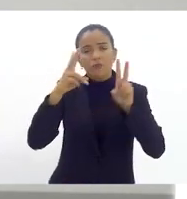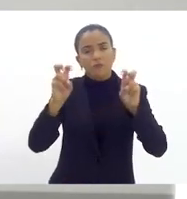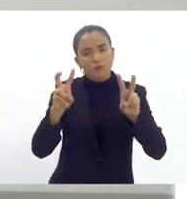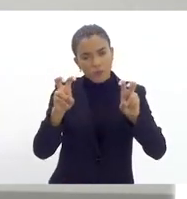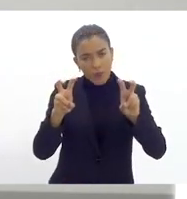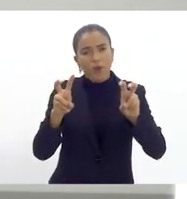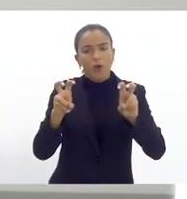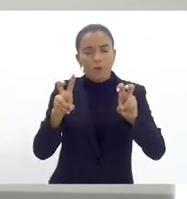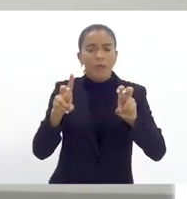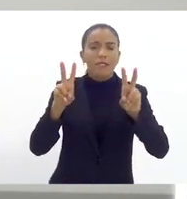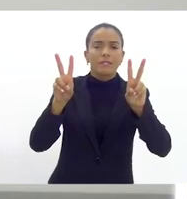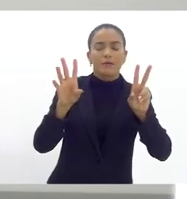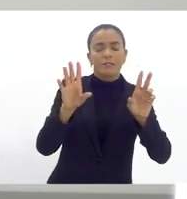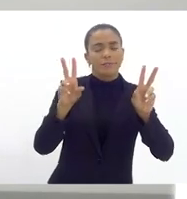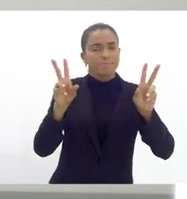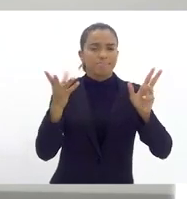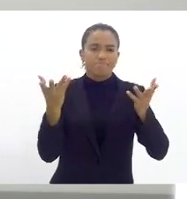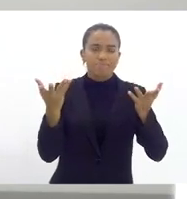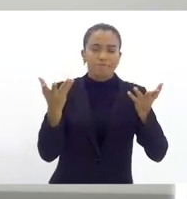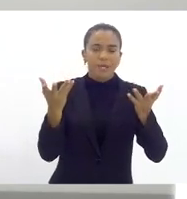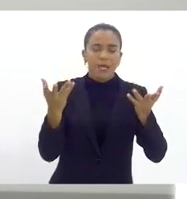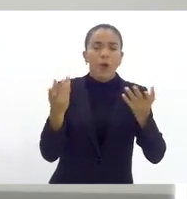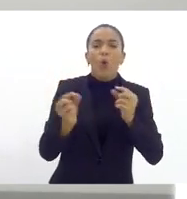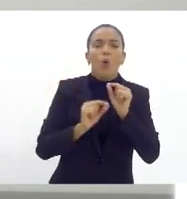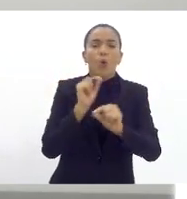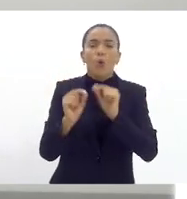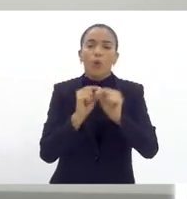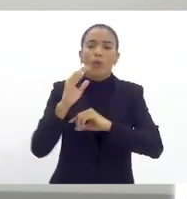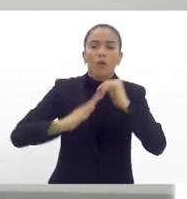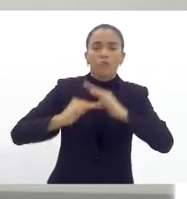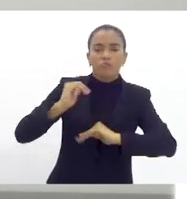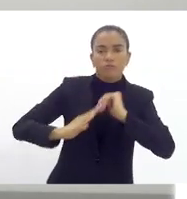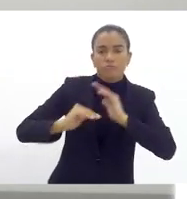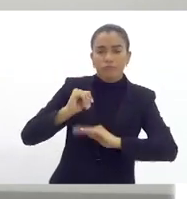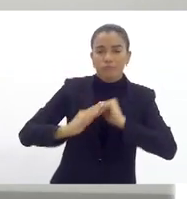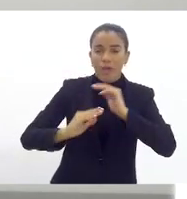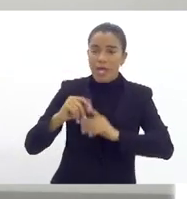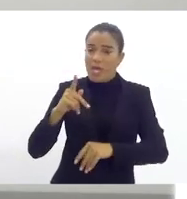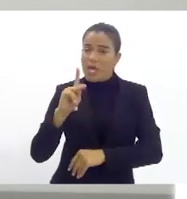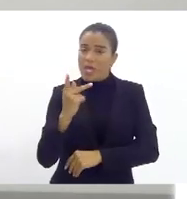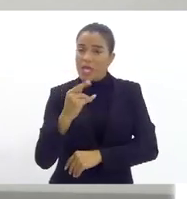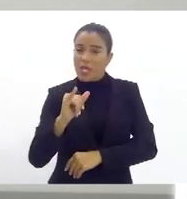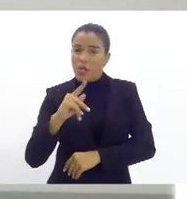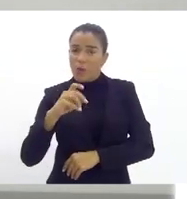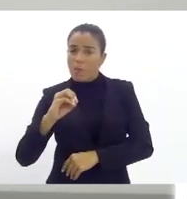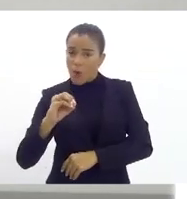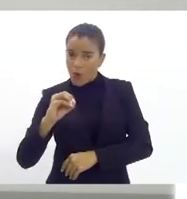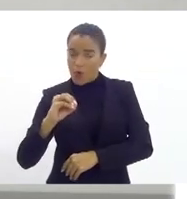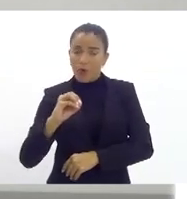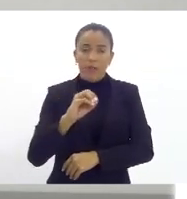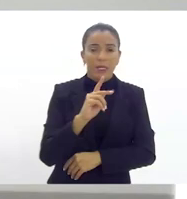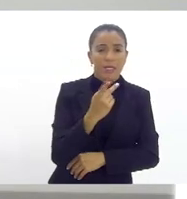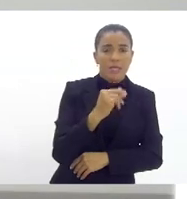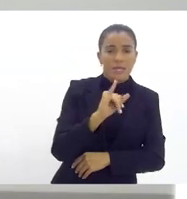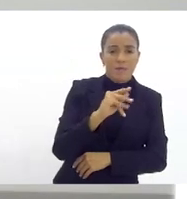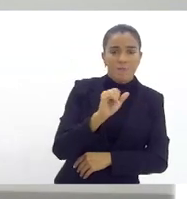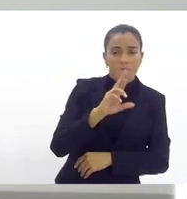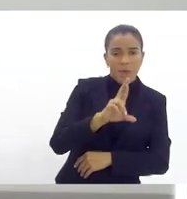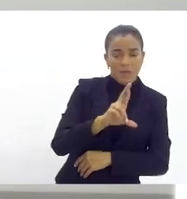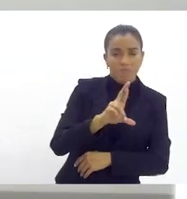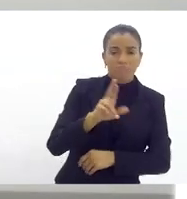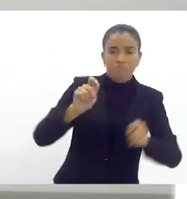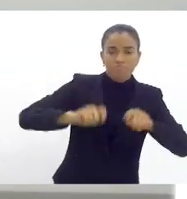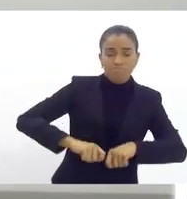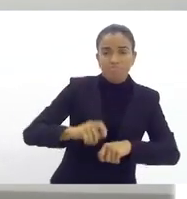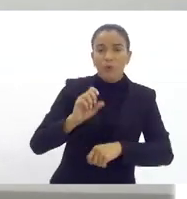sobre essa questão né do que é um profissional e por suficiente né o que que pode ser tratado